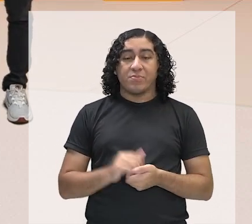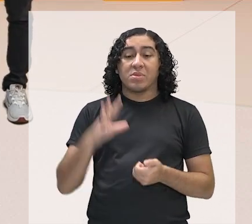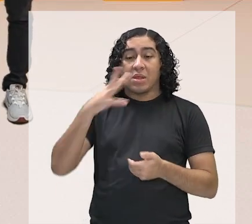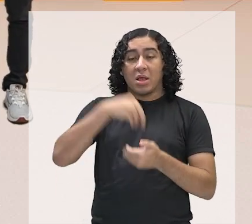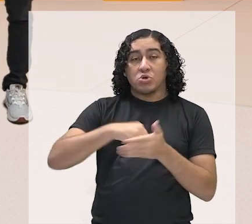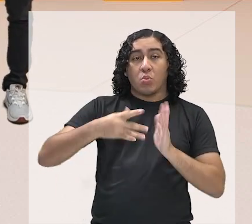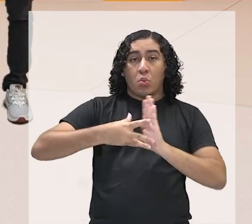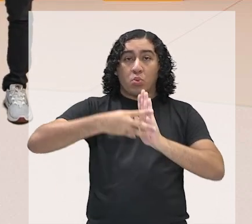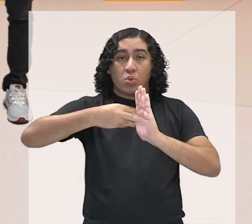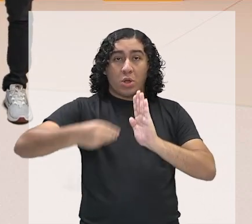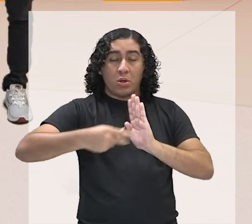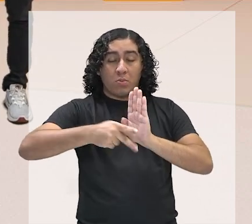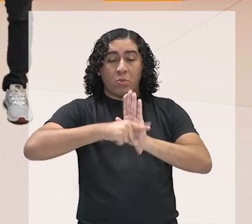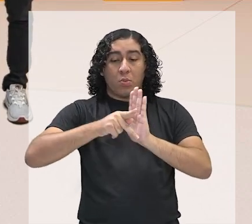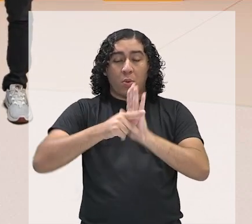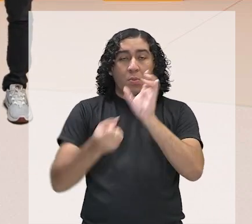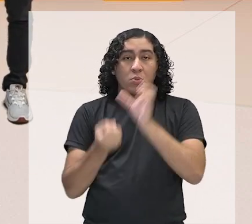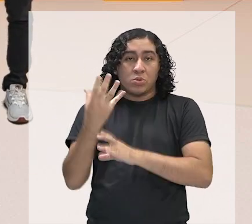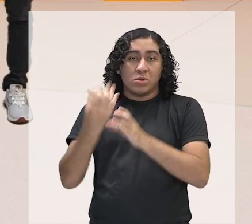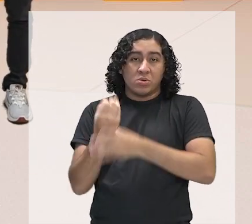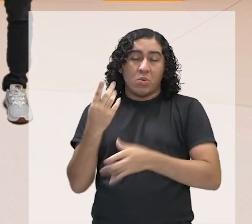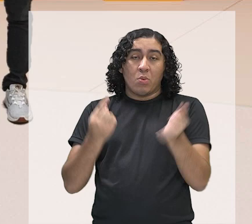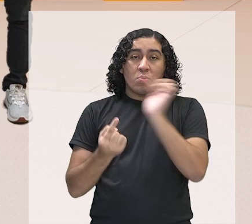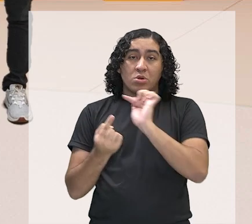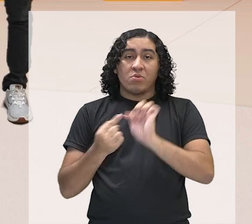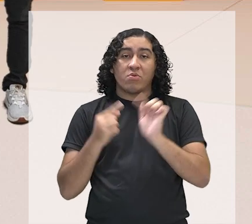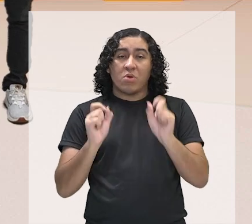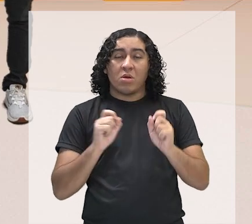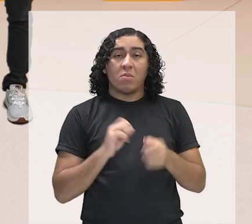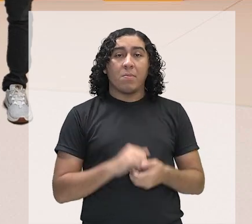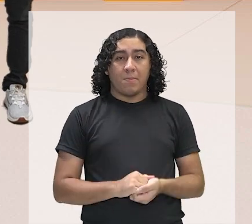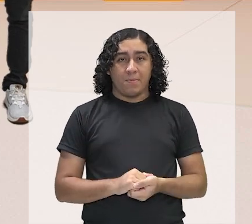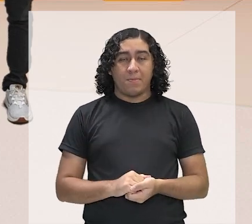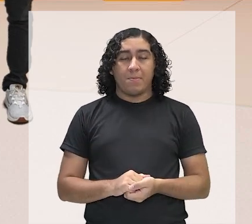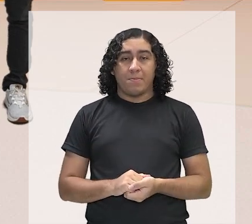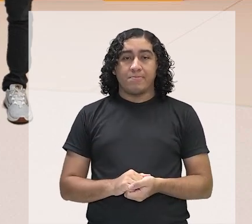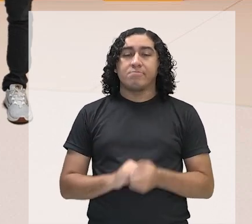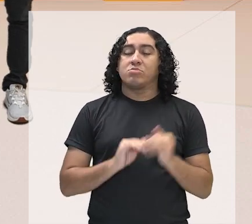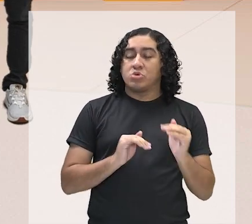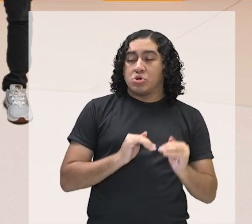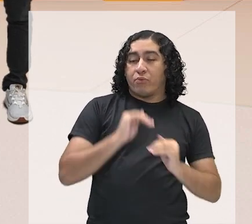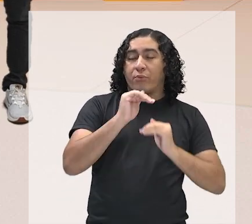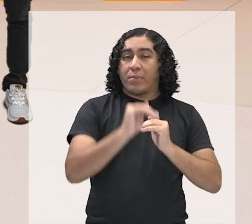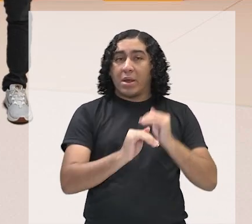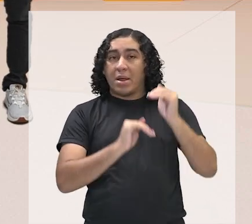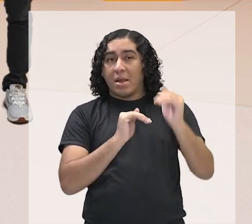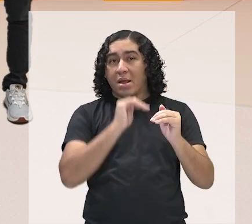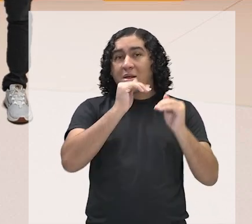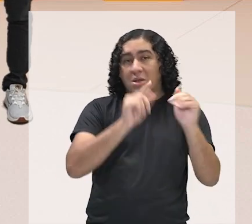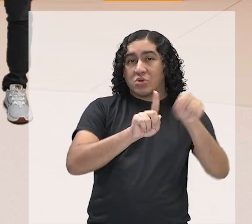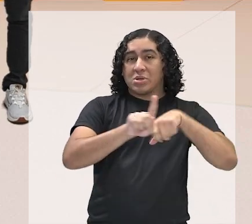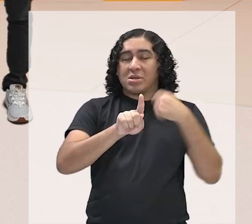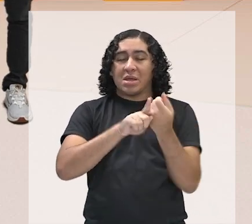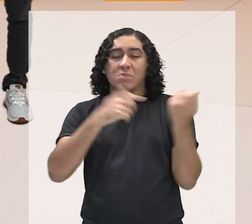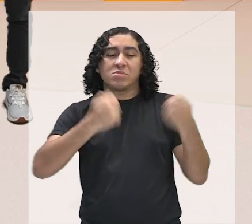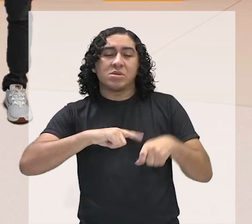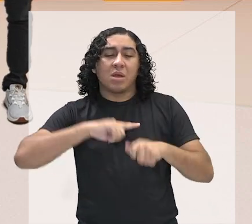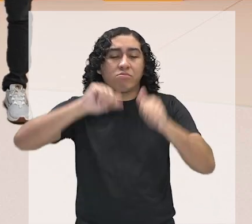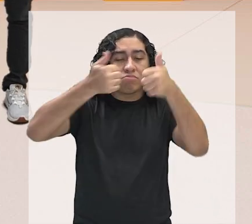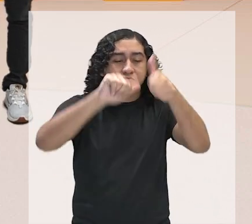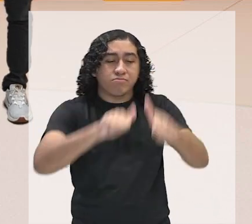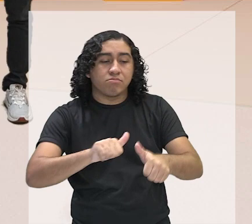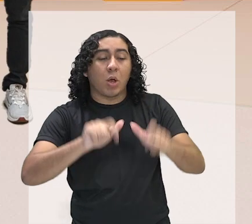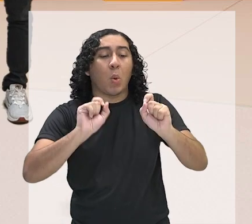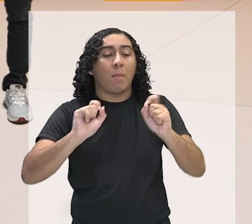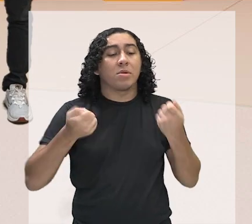produção que visa um crescimento linear, um crescimento contínuo. Tem que se fazer ajustes, o que tem que ser feito.